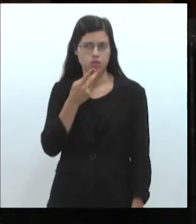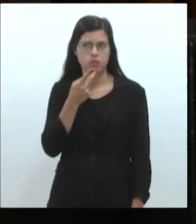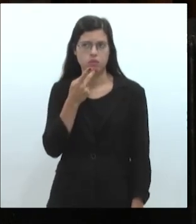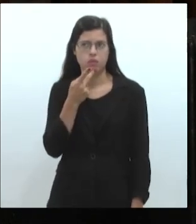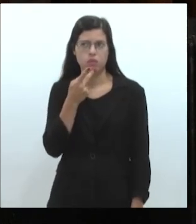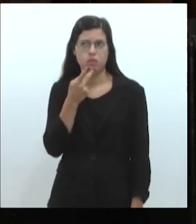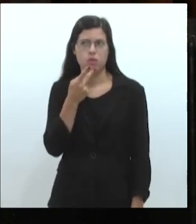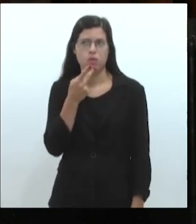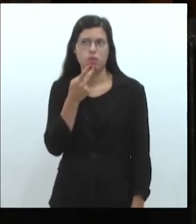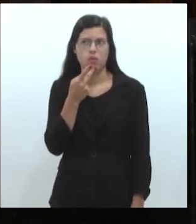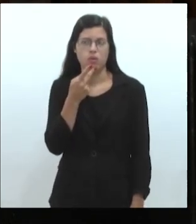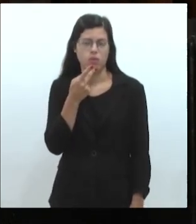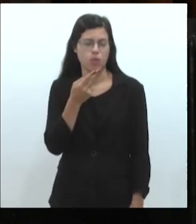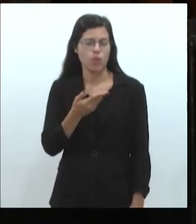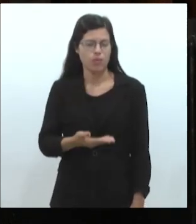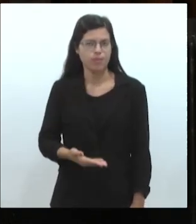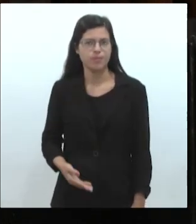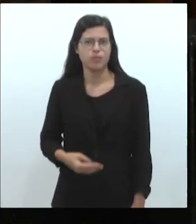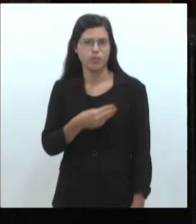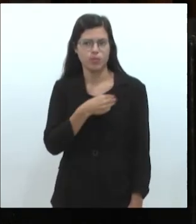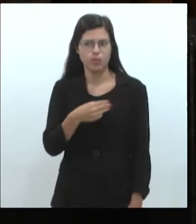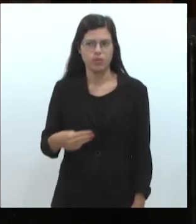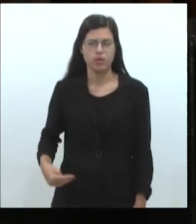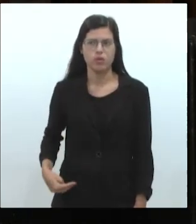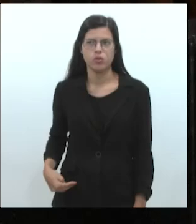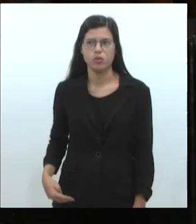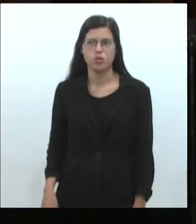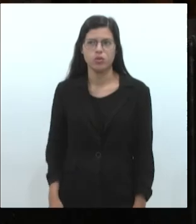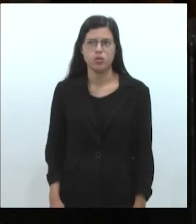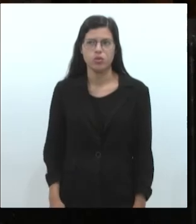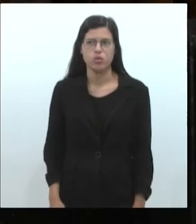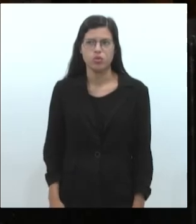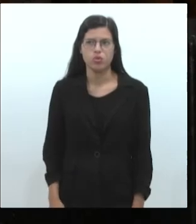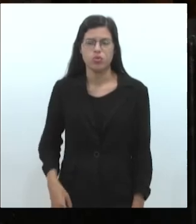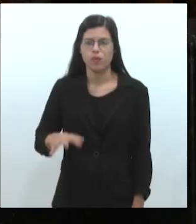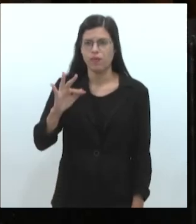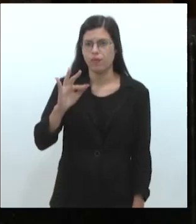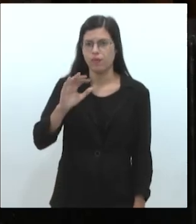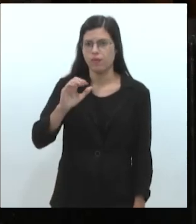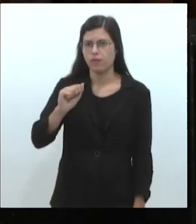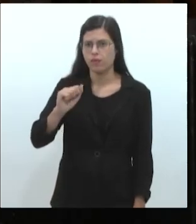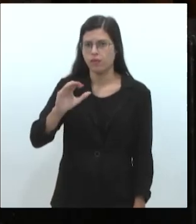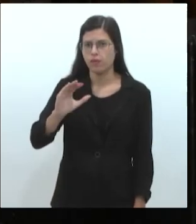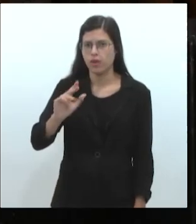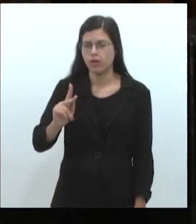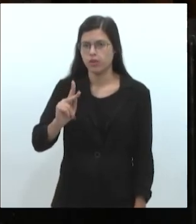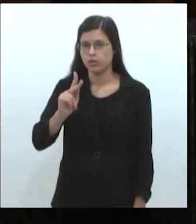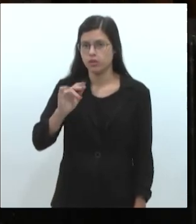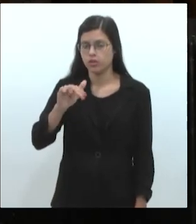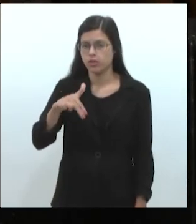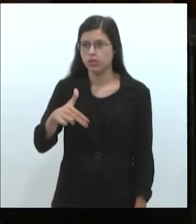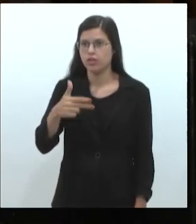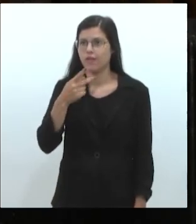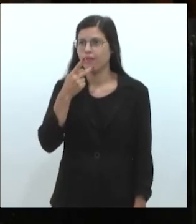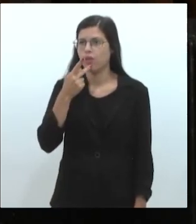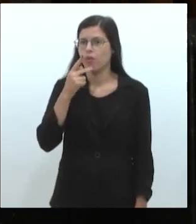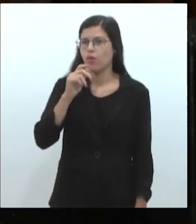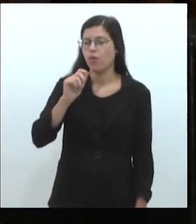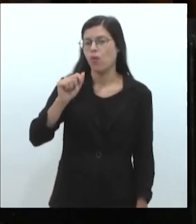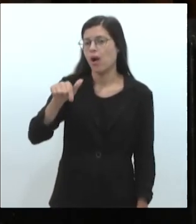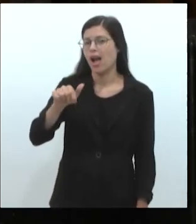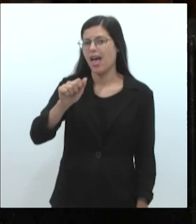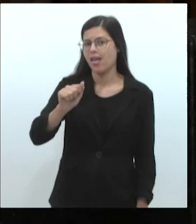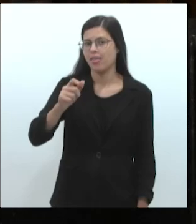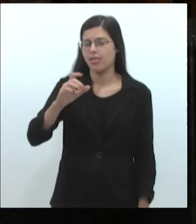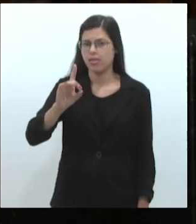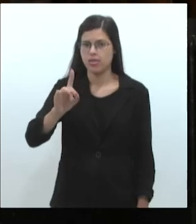o ministro Fachin, iludidamente, colocou como se a DPF, de algum